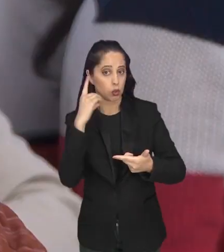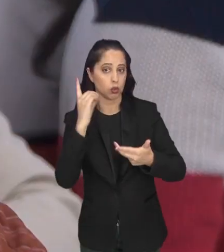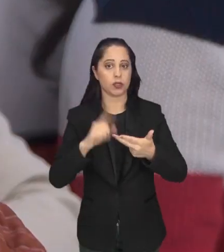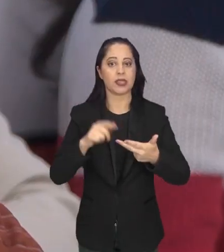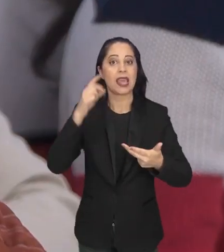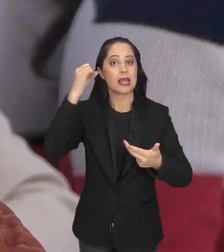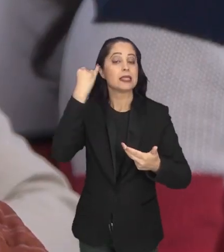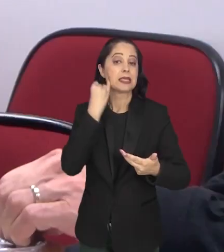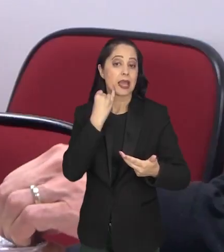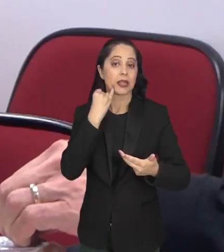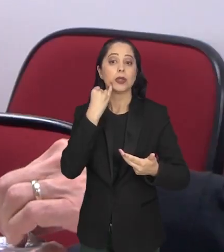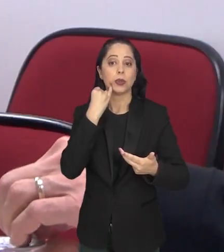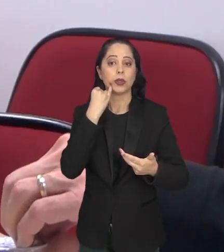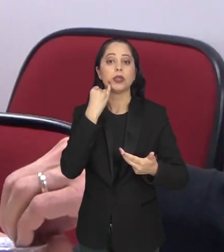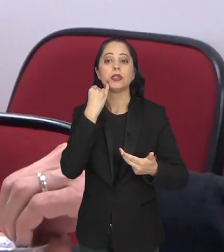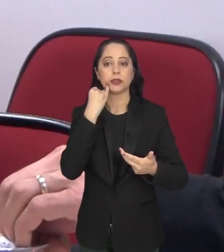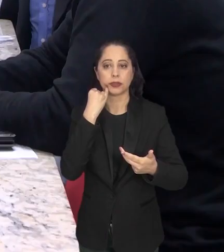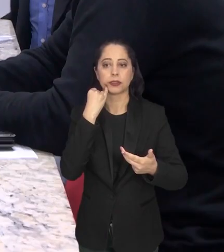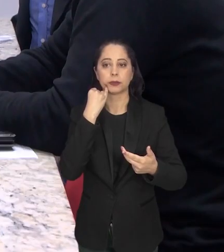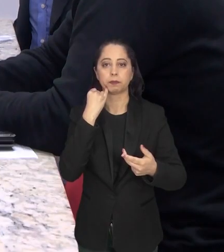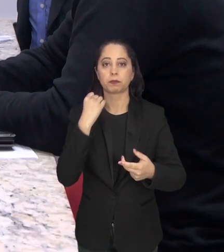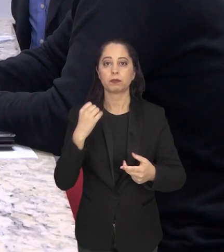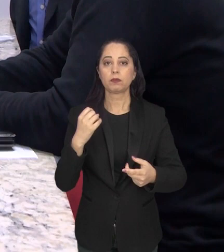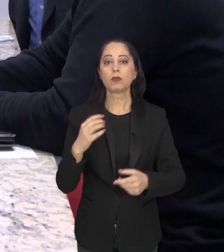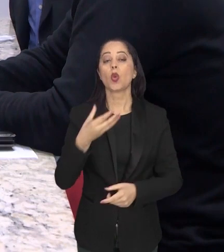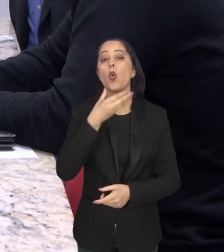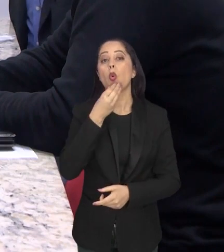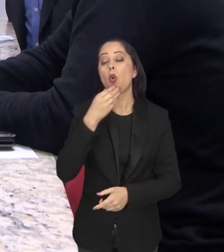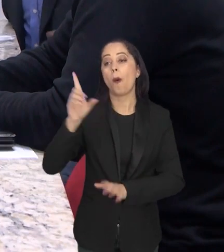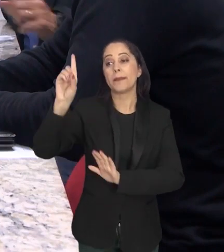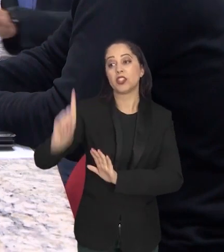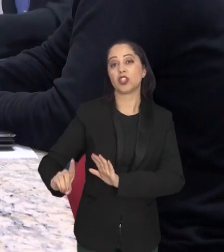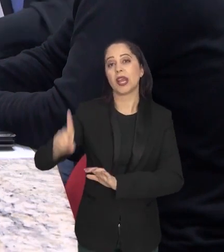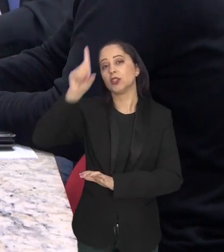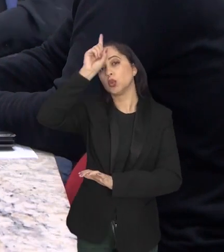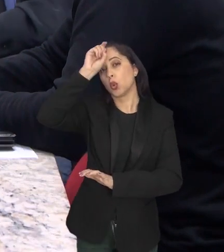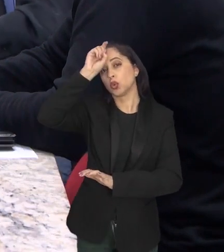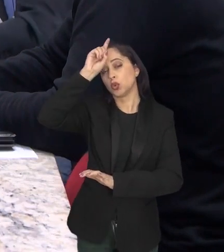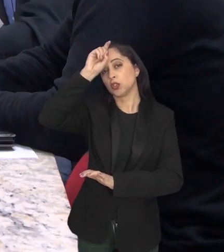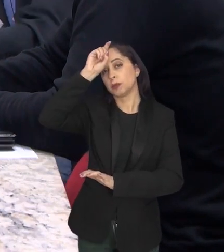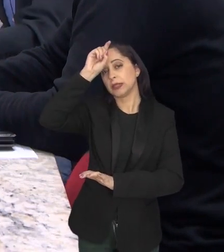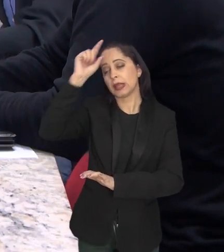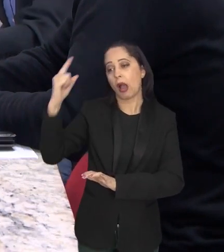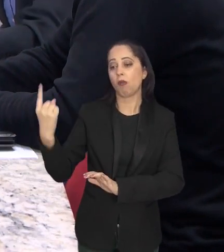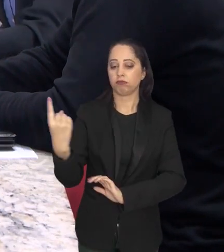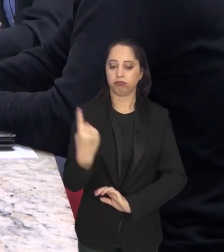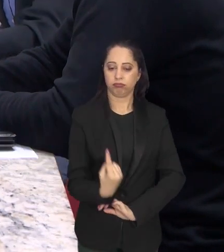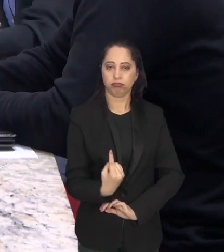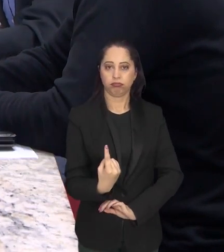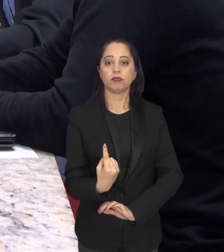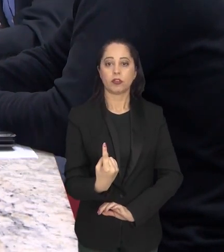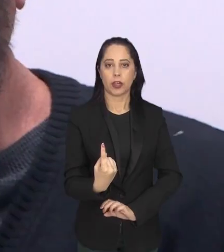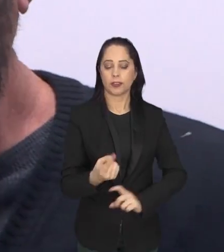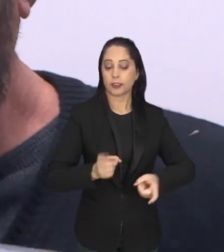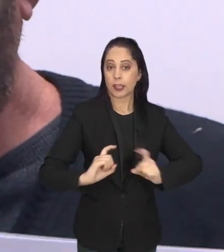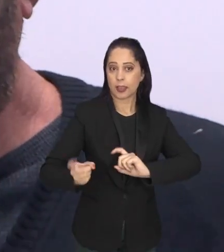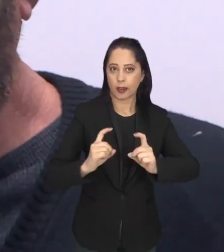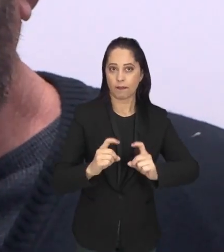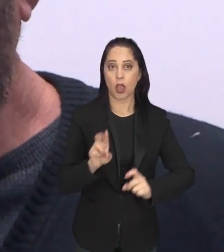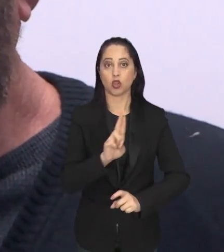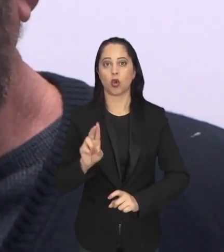Filho, Dulce Rita e Zé Luiz receberam o diretor do Departamento Hospitalar e Emergências da